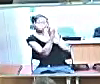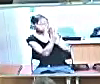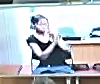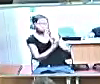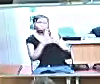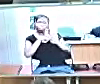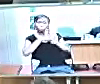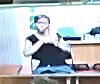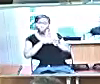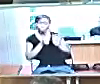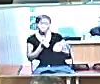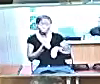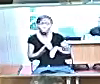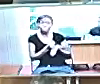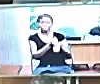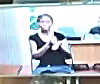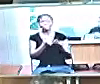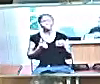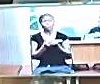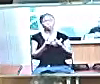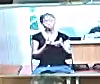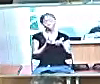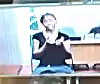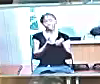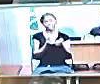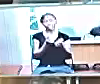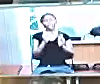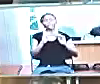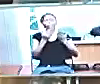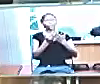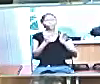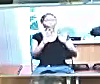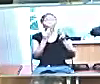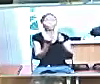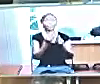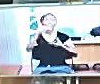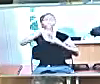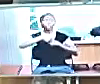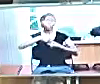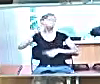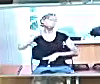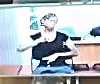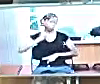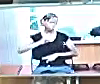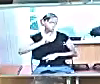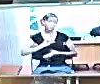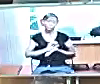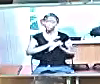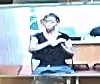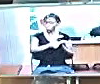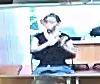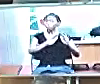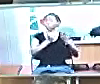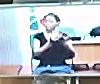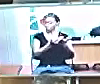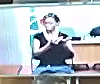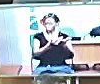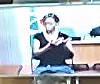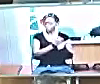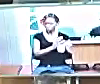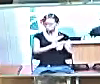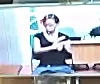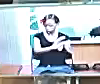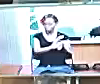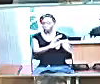às escolas famílias agrícolas do estado de minas gerais que é um recurso importante que as escolas recebem o